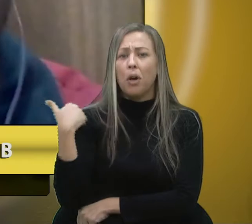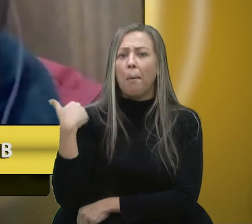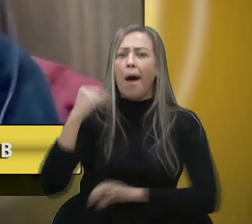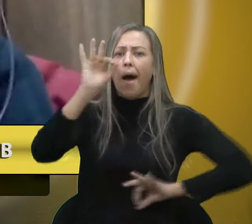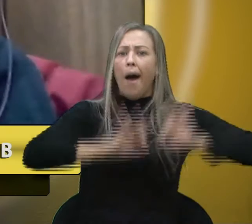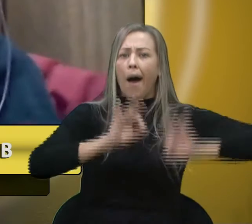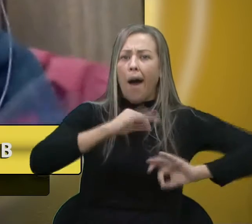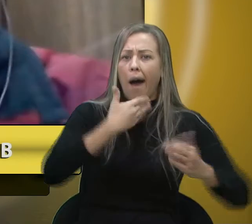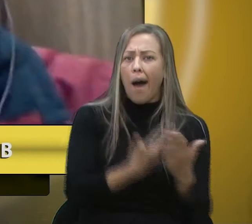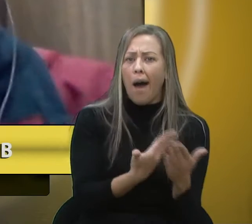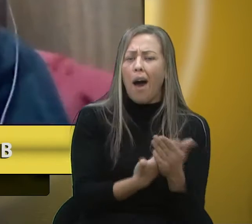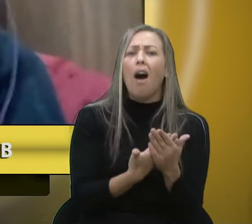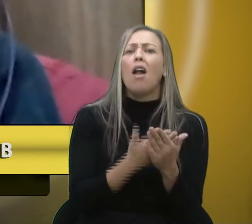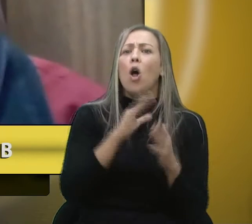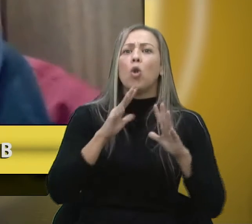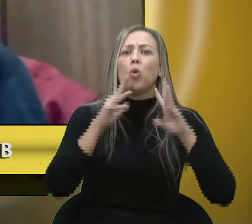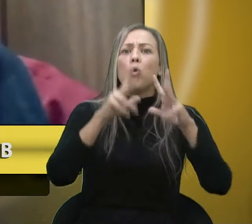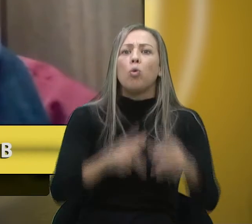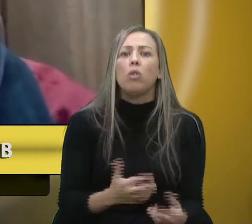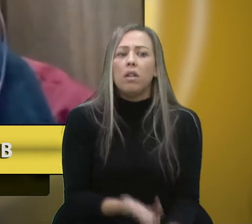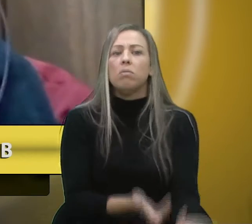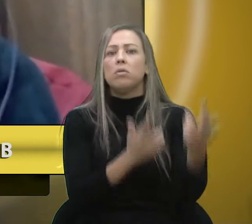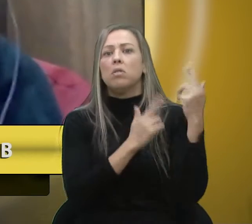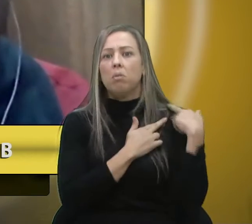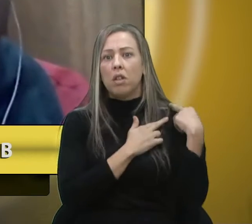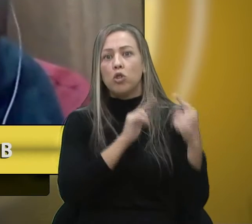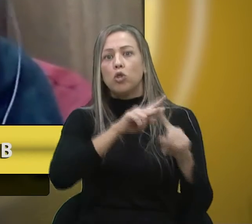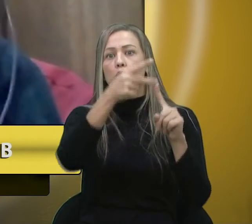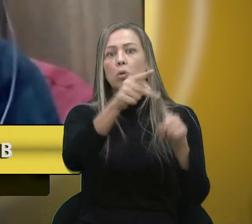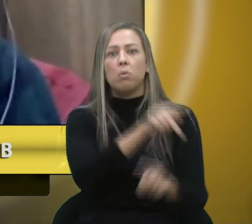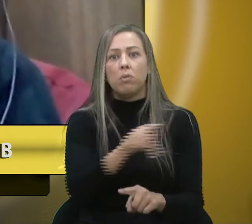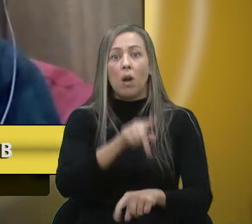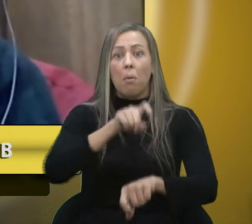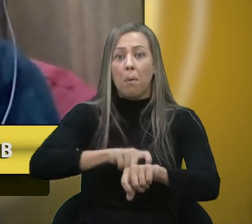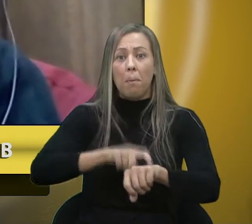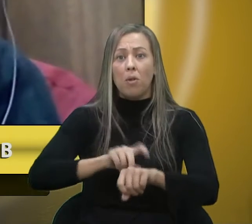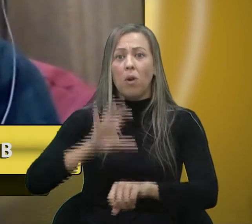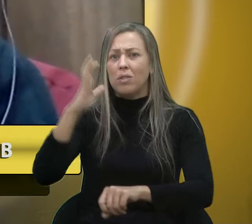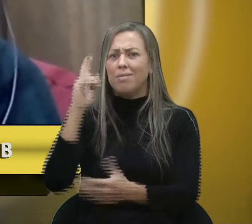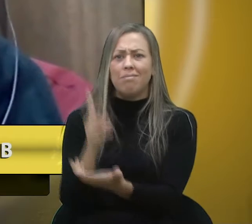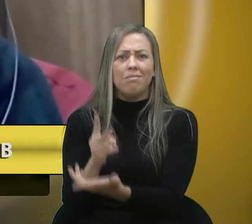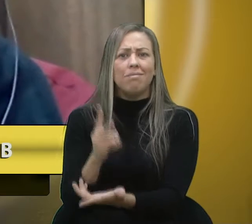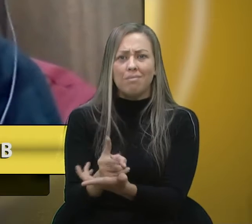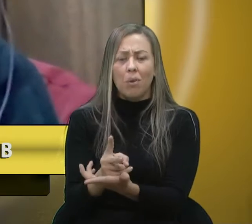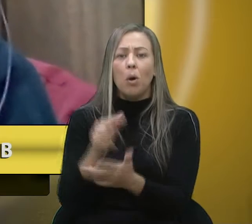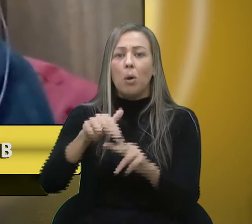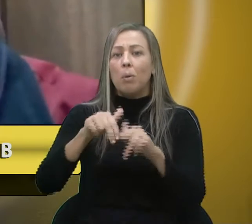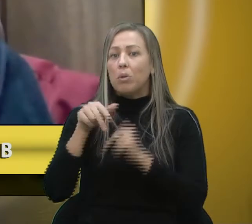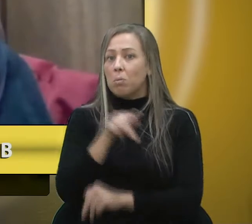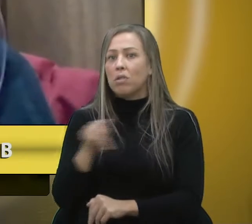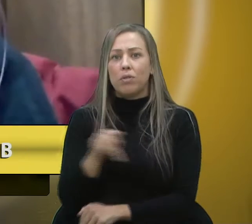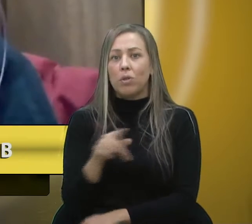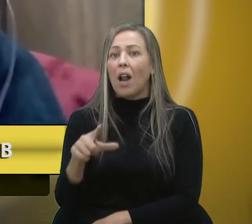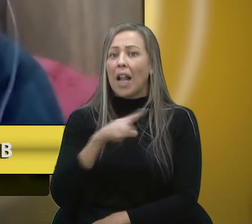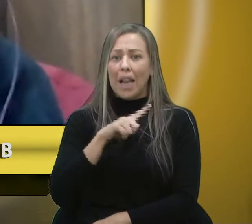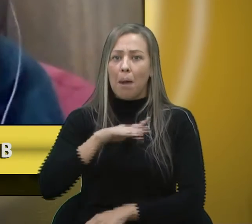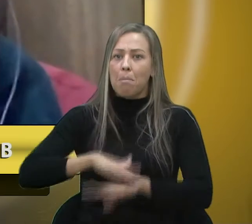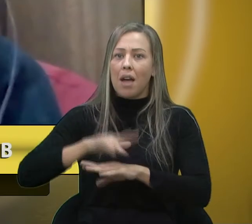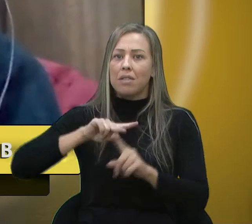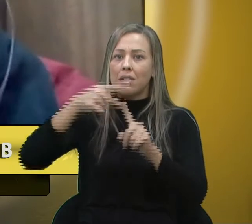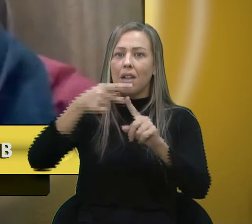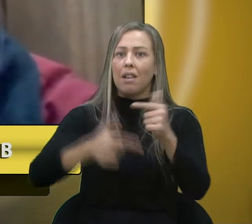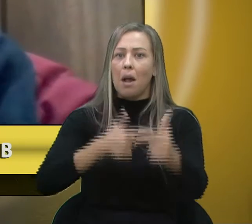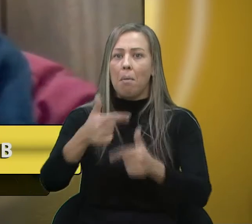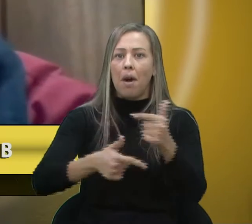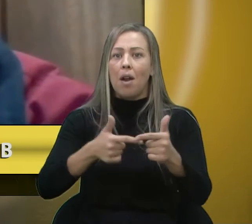aulas, enfim, tudo aquilo que está cercando esse momento não deixa de acontecer. Então, os professores estão tendo muito mais trabalho agora do que